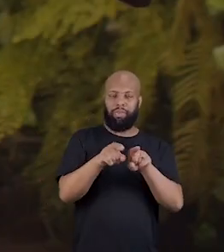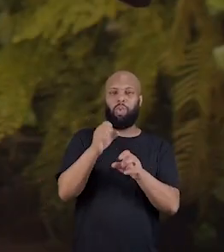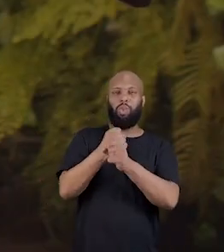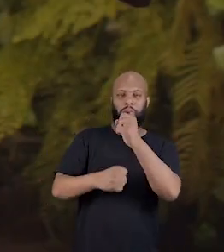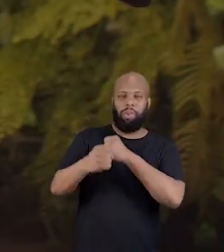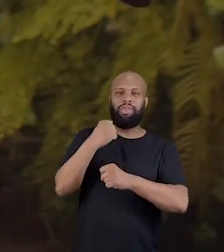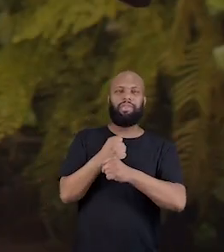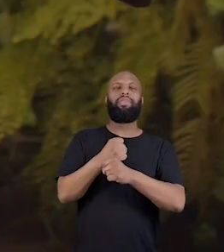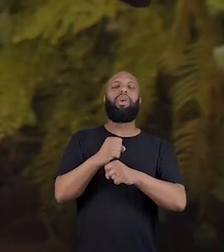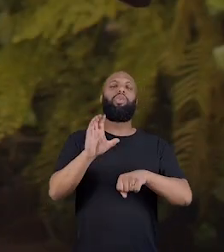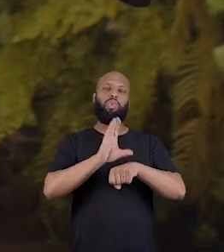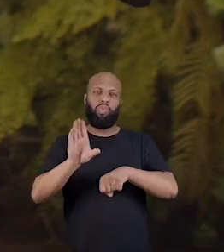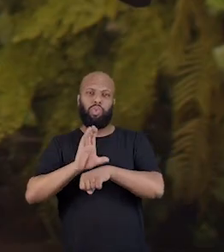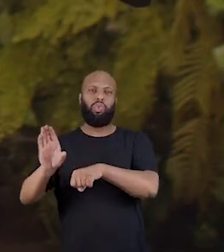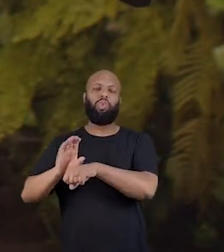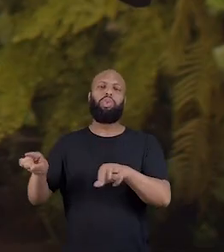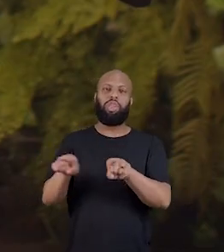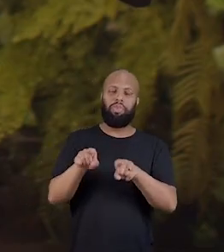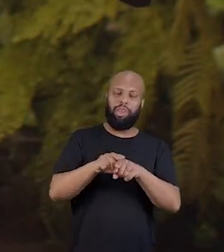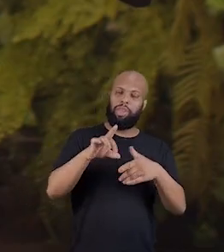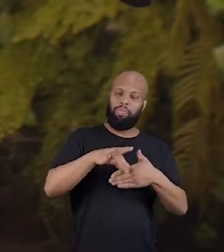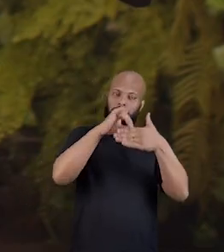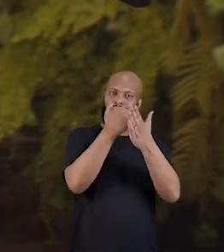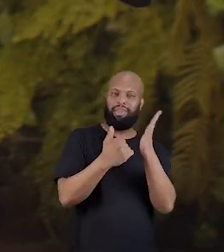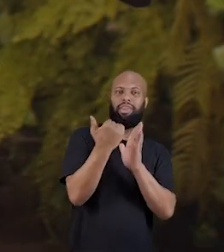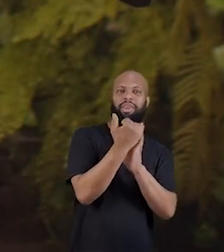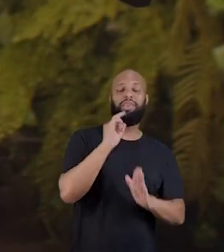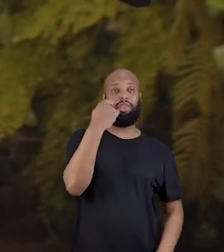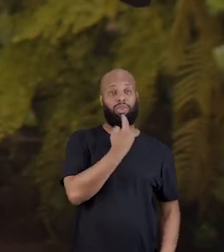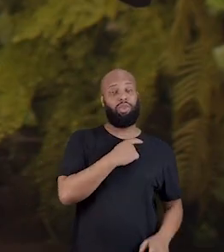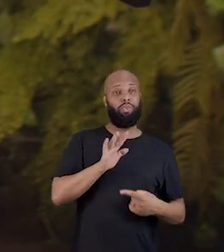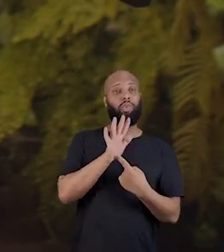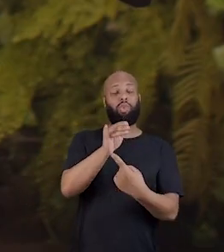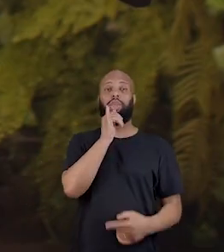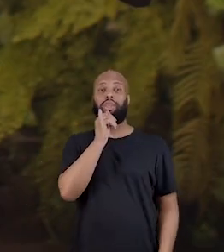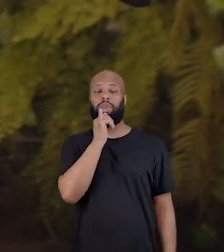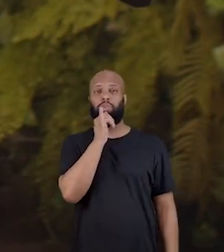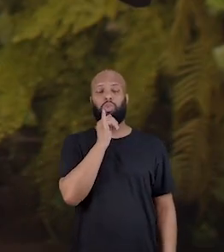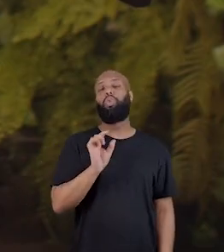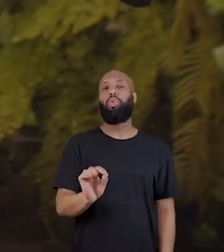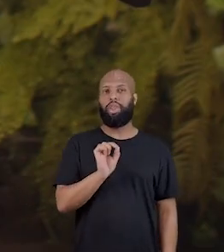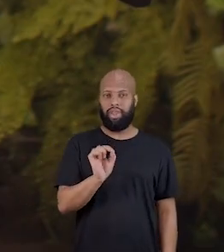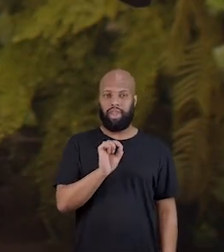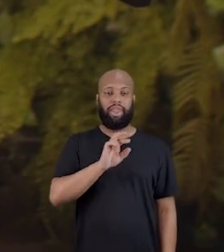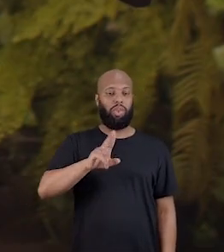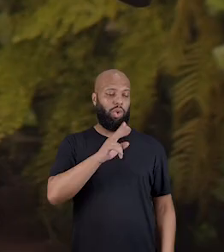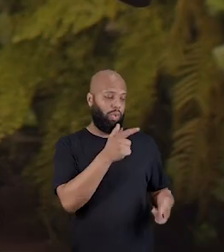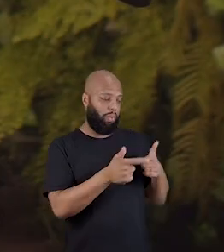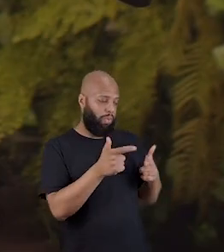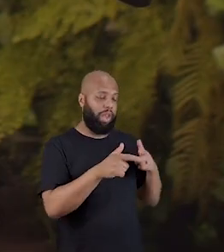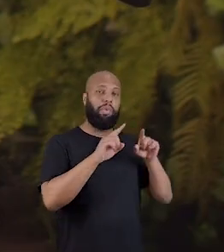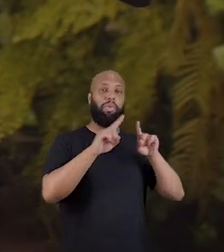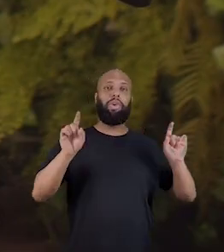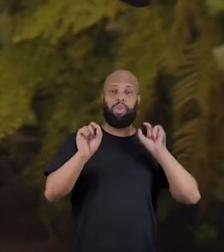gente falou bastante sobre isso ano passado, em capacitações para alta liderança, e a gente exemplificou muito a questão de não